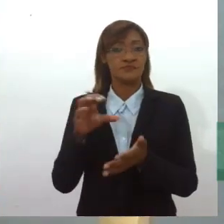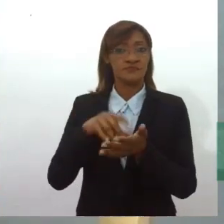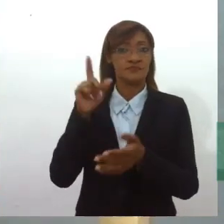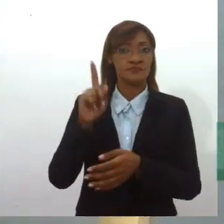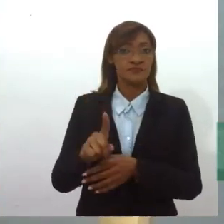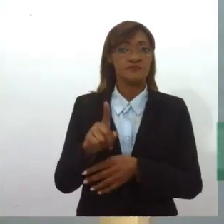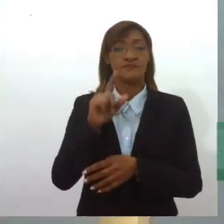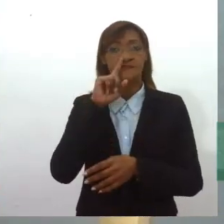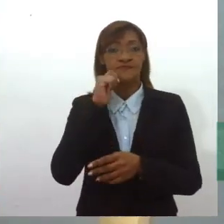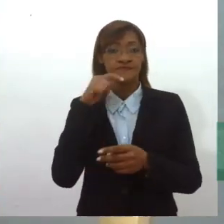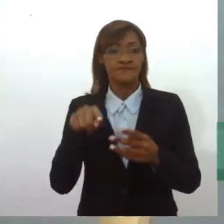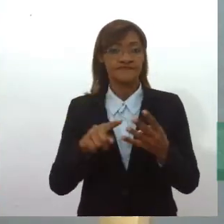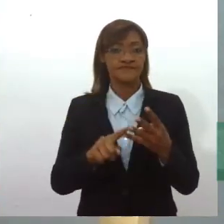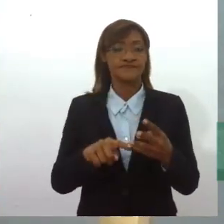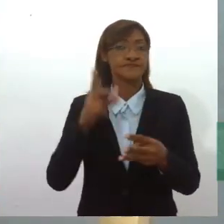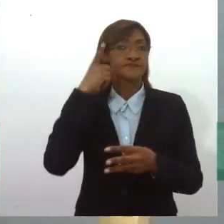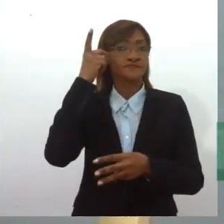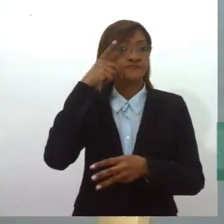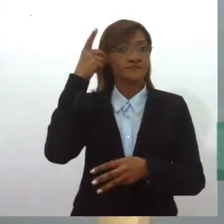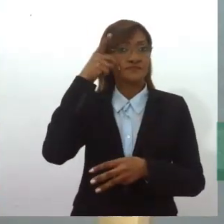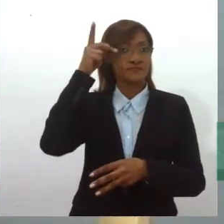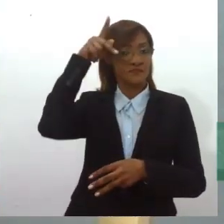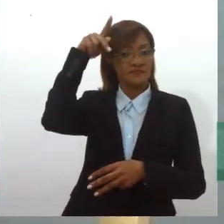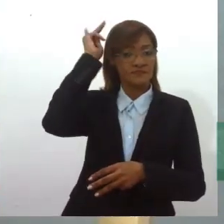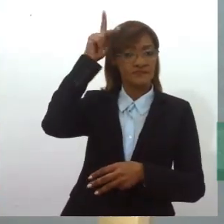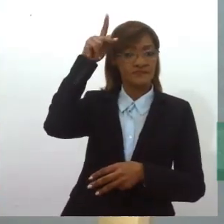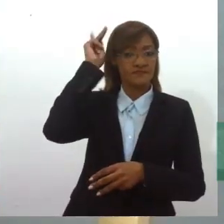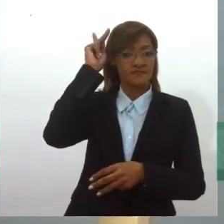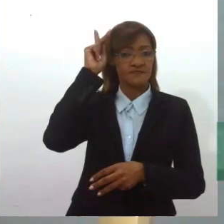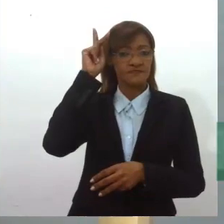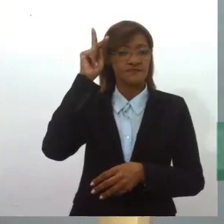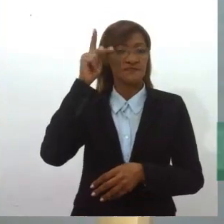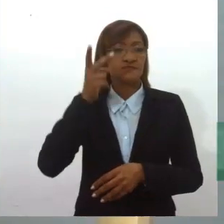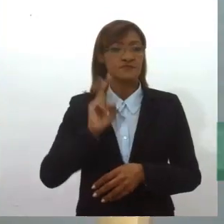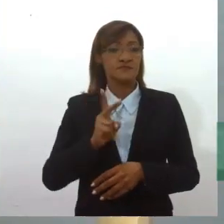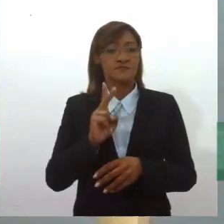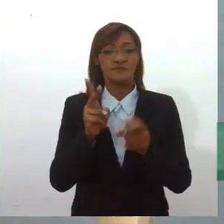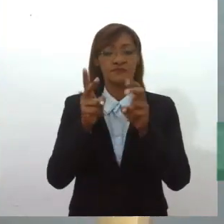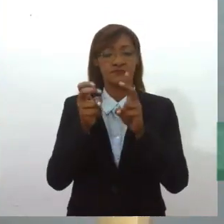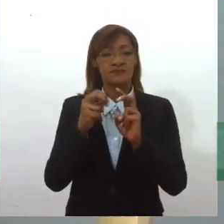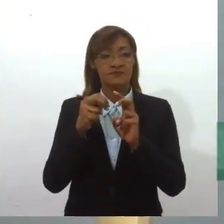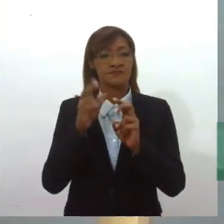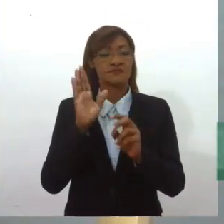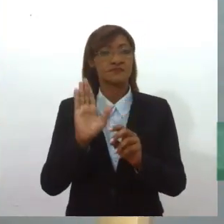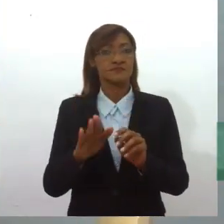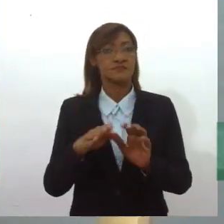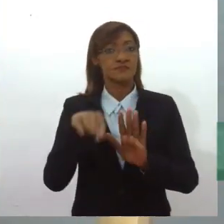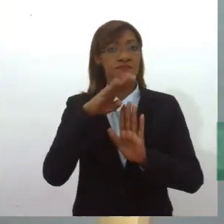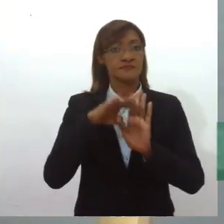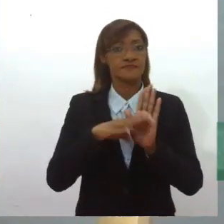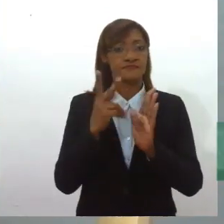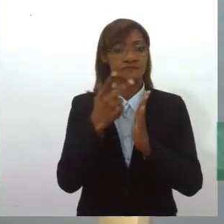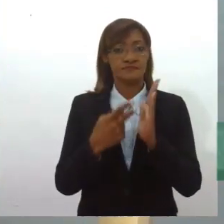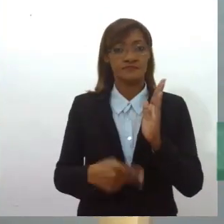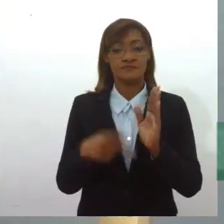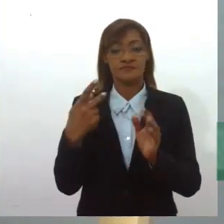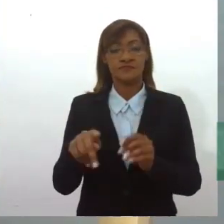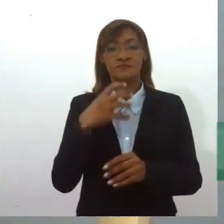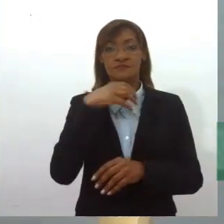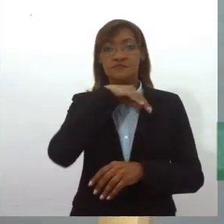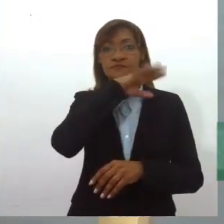com a deputada estadual por Sergipe kit Lima que acompanha aí o andamento das pautas dos animais aqui no estado